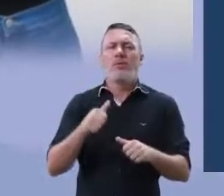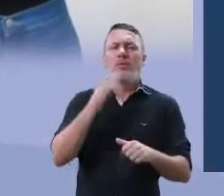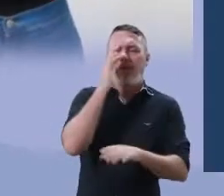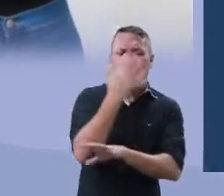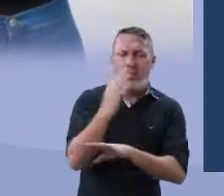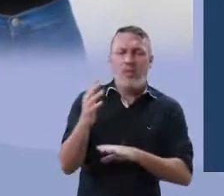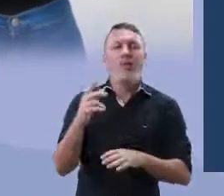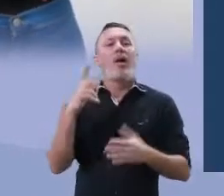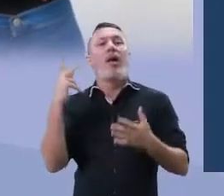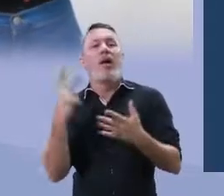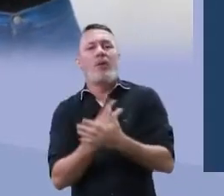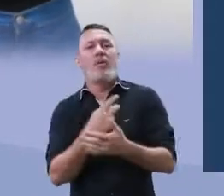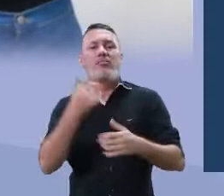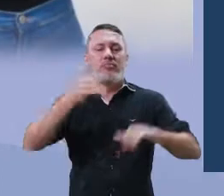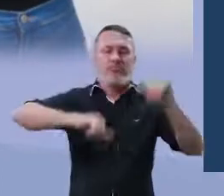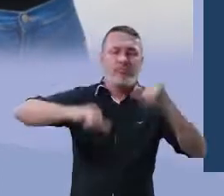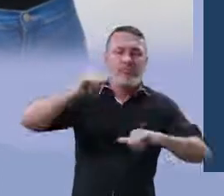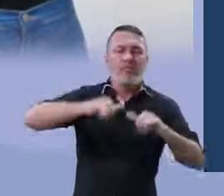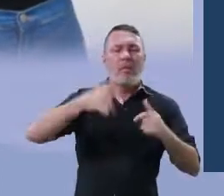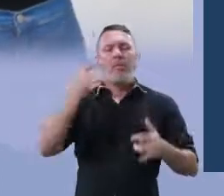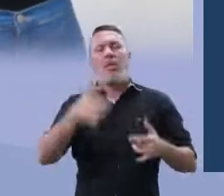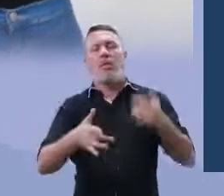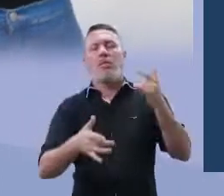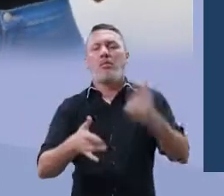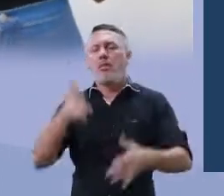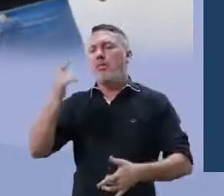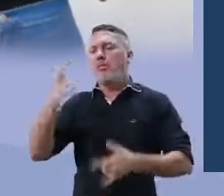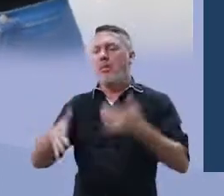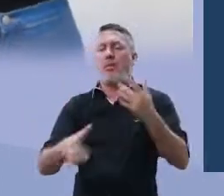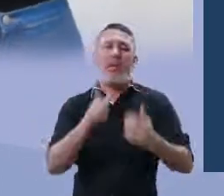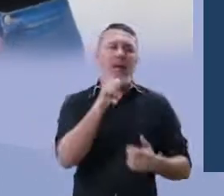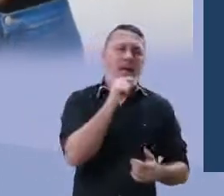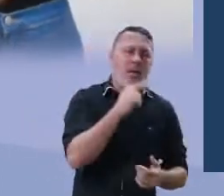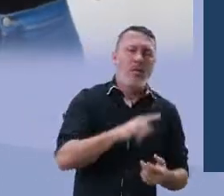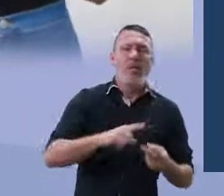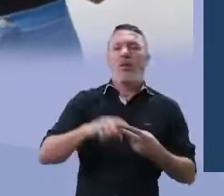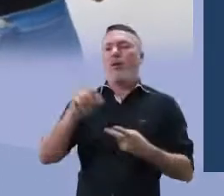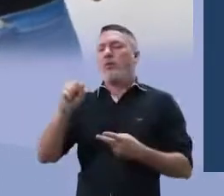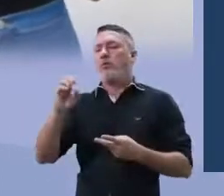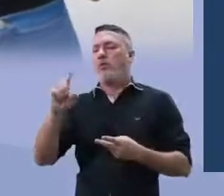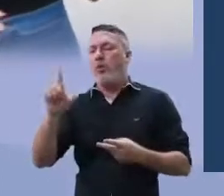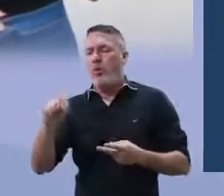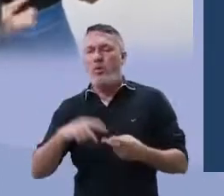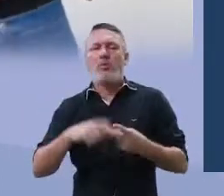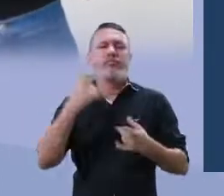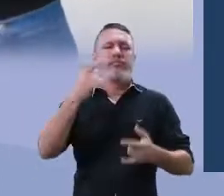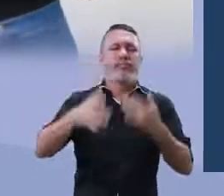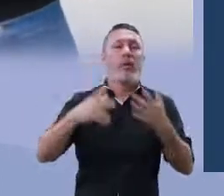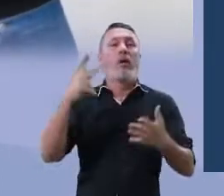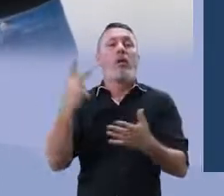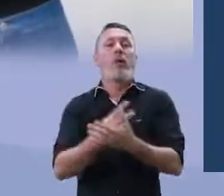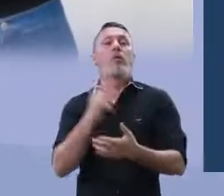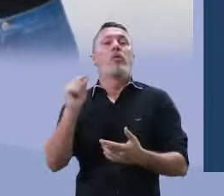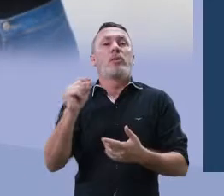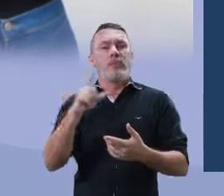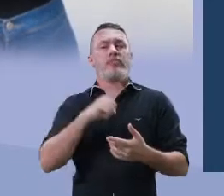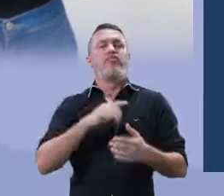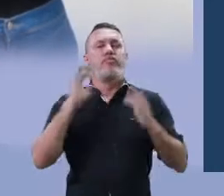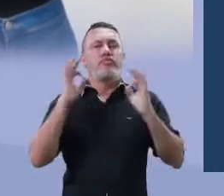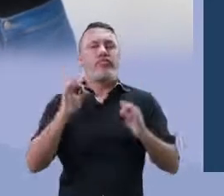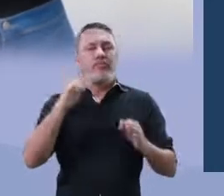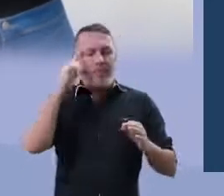na natureza desse solo, causada por produtos químicos, resíduos sólidos, resíduos líquidos, que vão entrar então